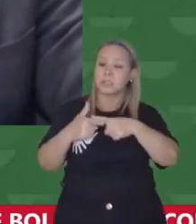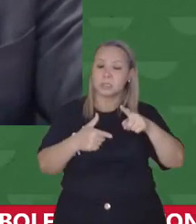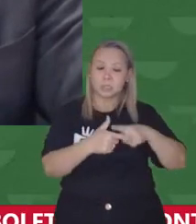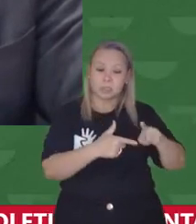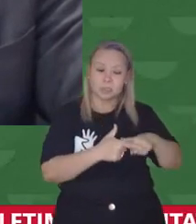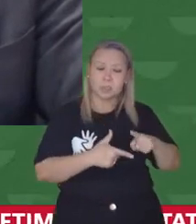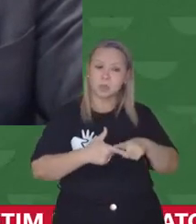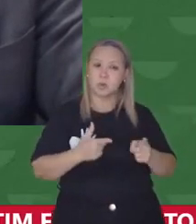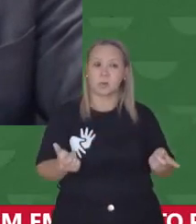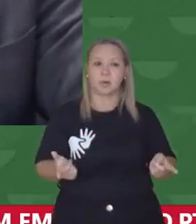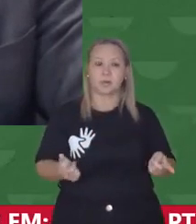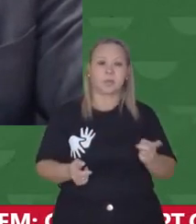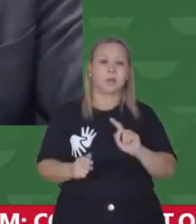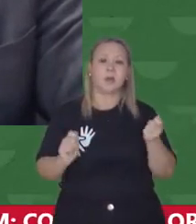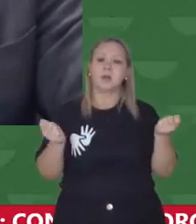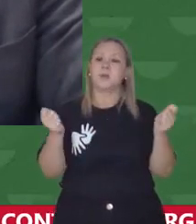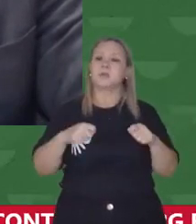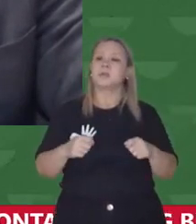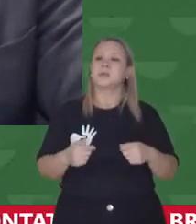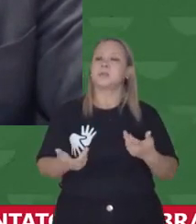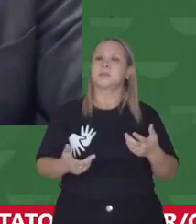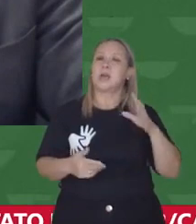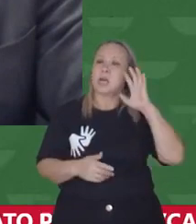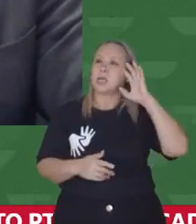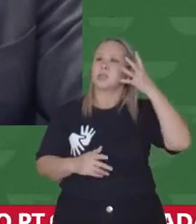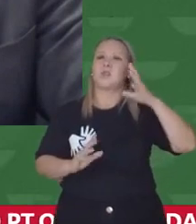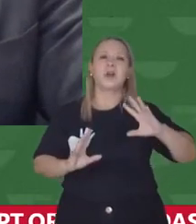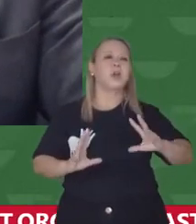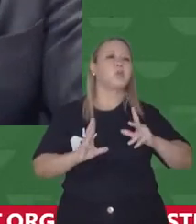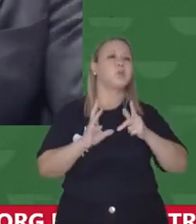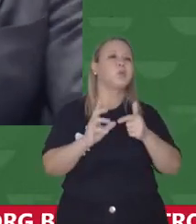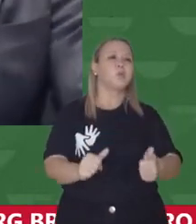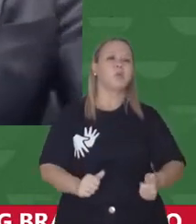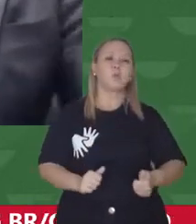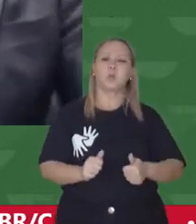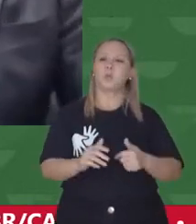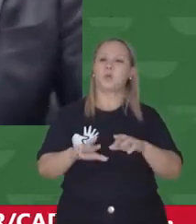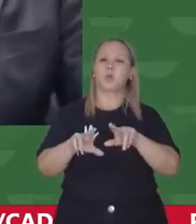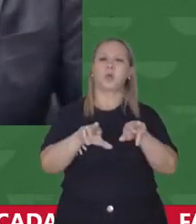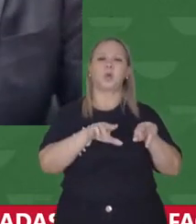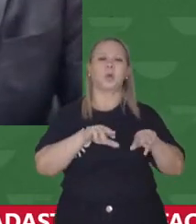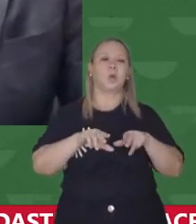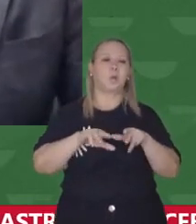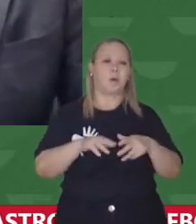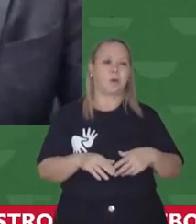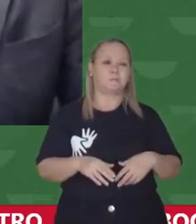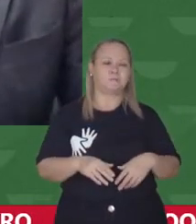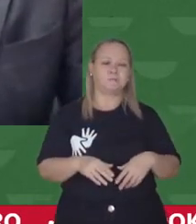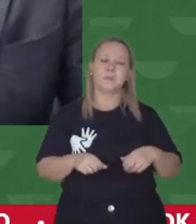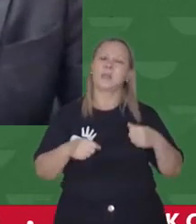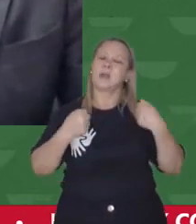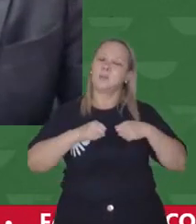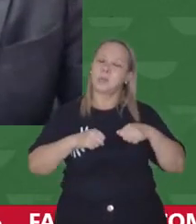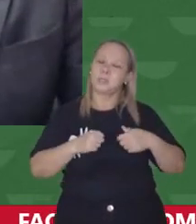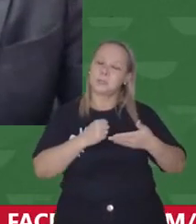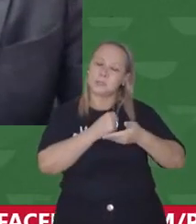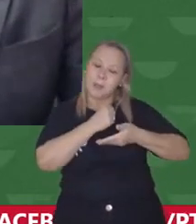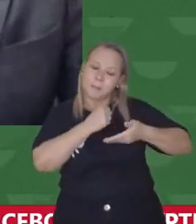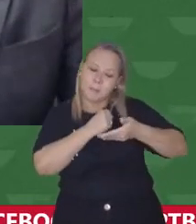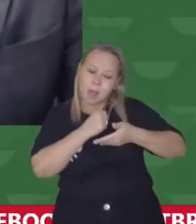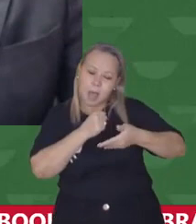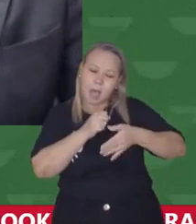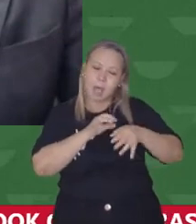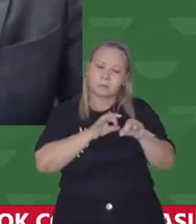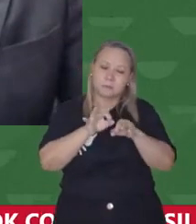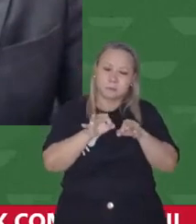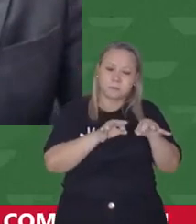possível você resolver todas as demandas com uma única política pública de cima para baixo. Tem que ser construído de baixo para cima, com a participação